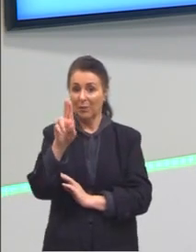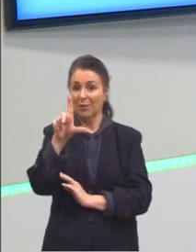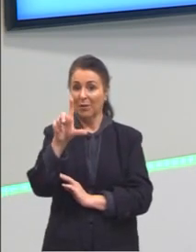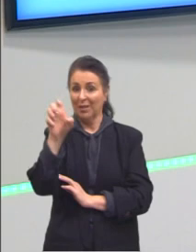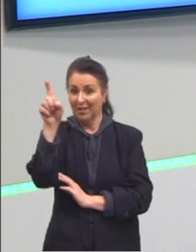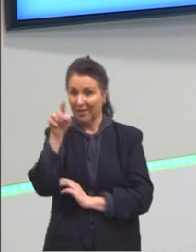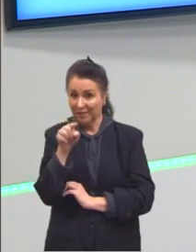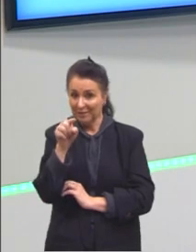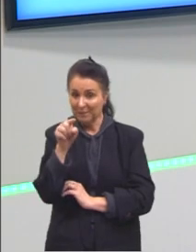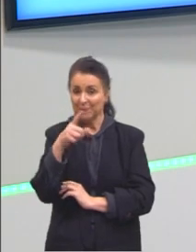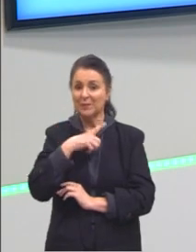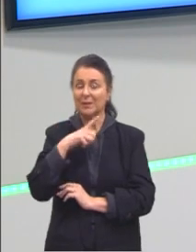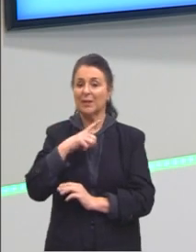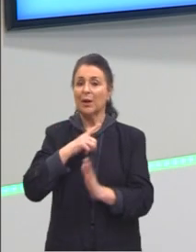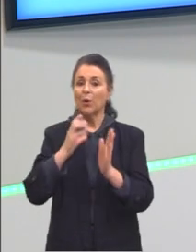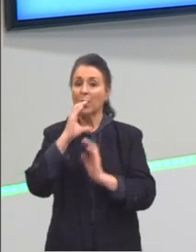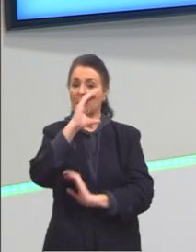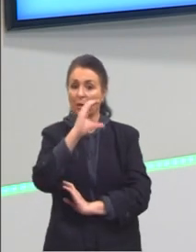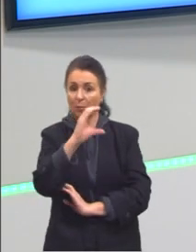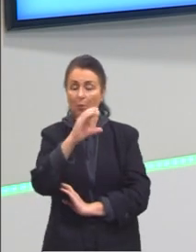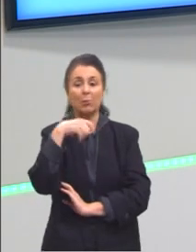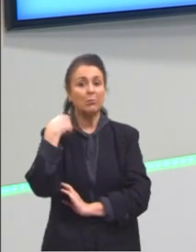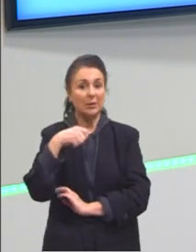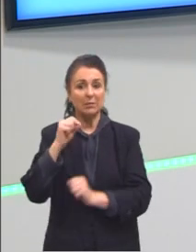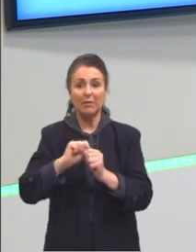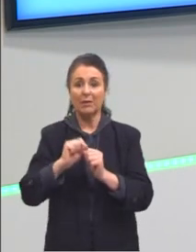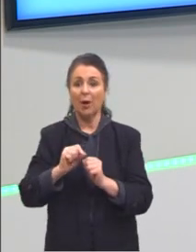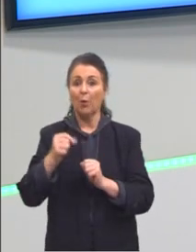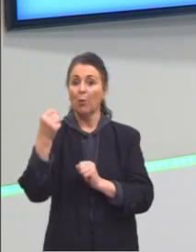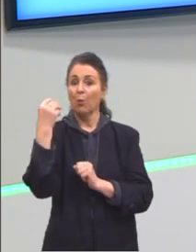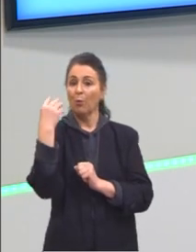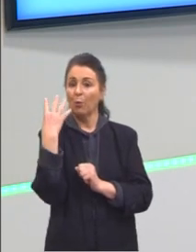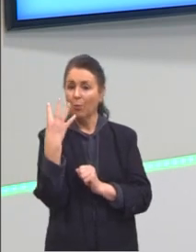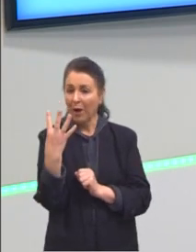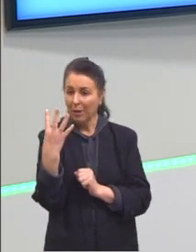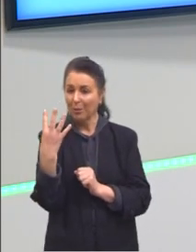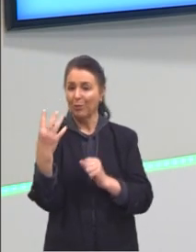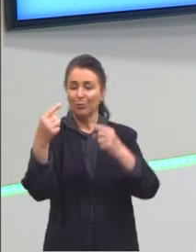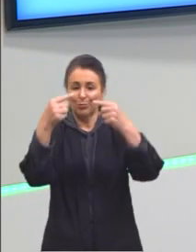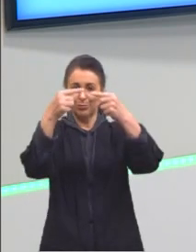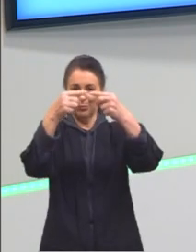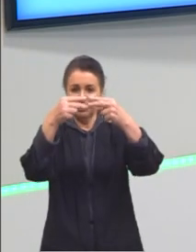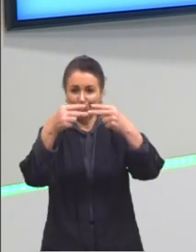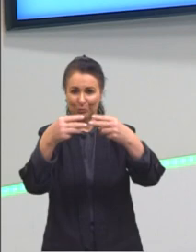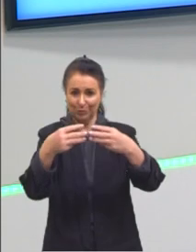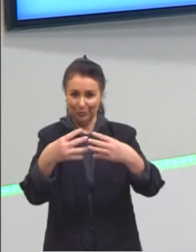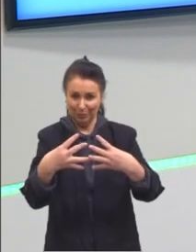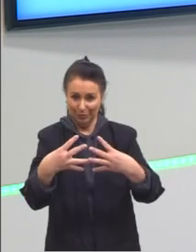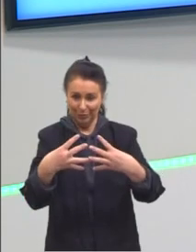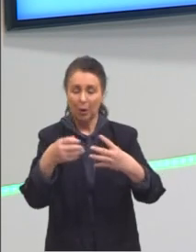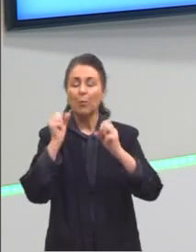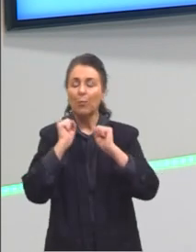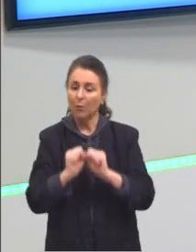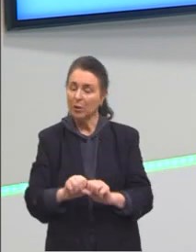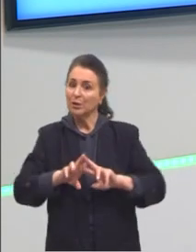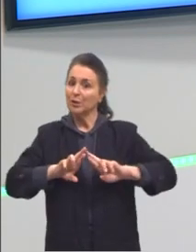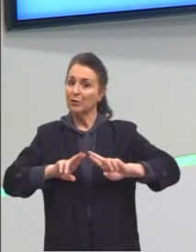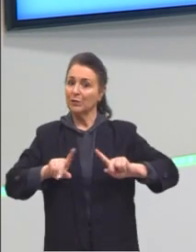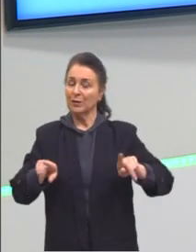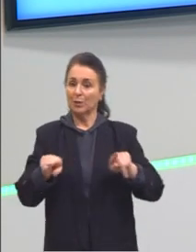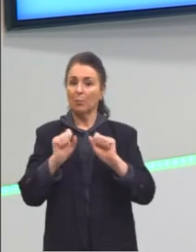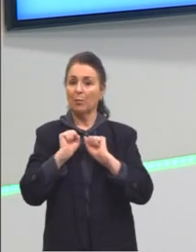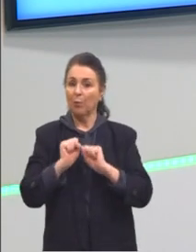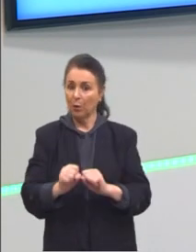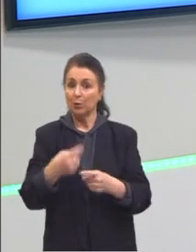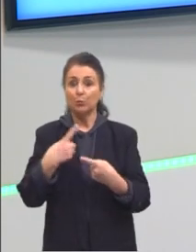contextualização ele que o carbono tem que fazer quatro ligações e que essas quatro ligações elas podem ser sim diferença entre si